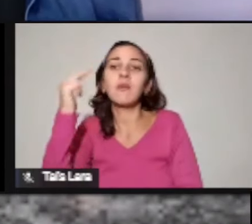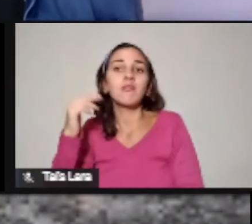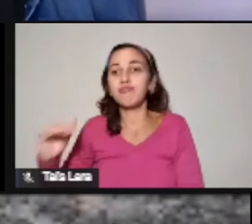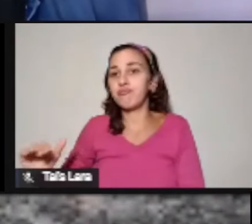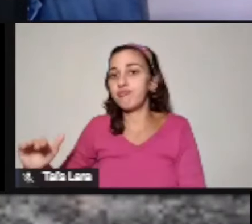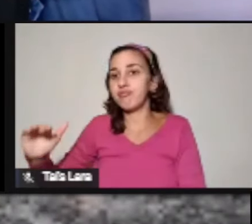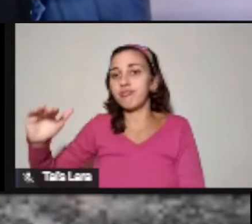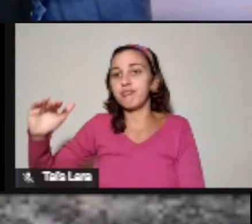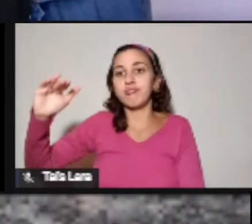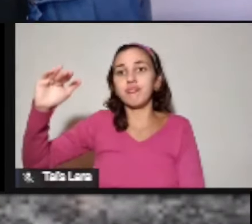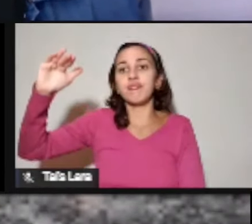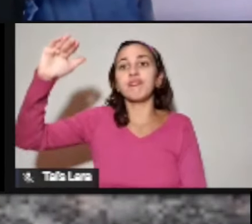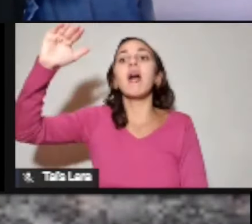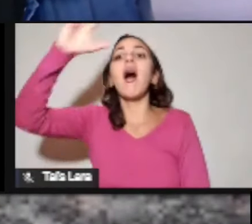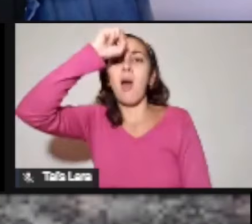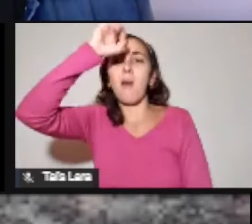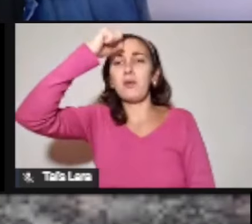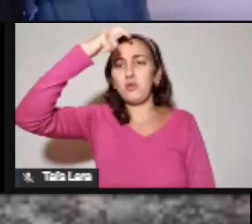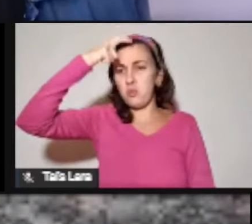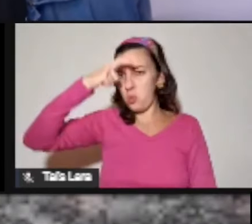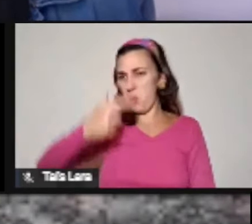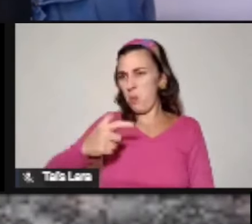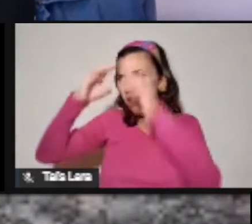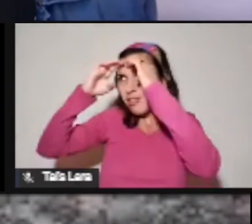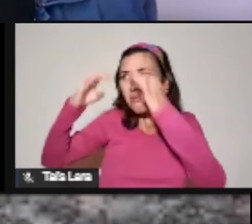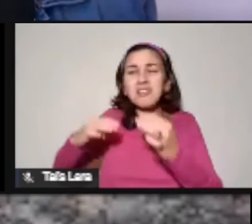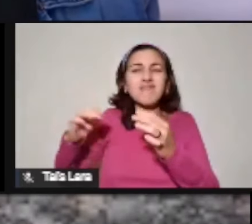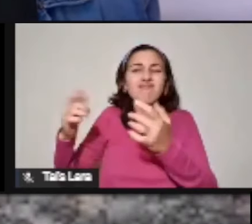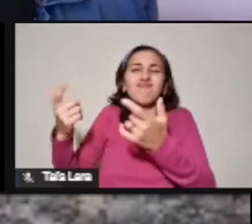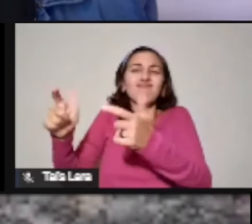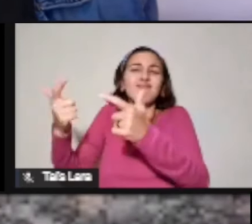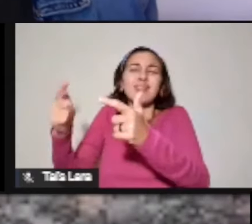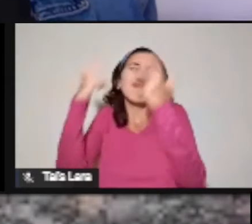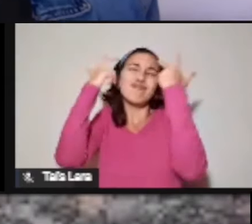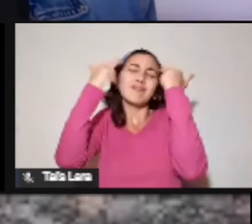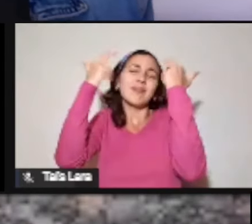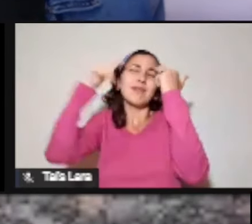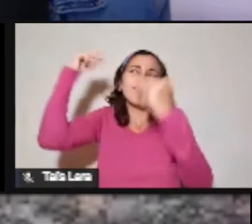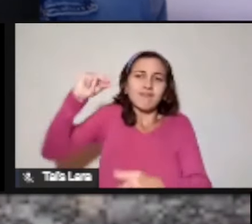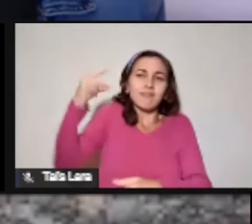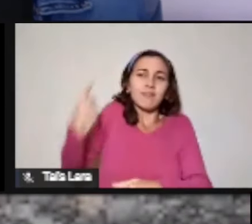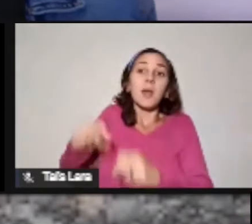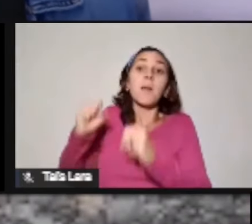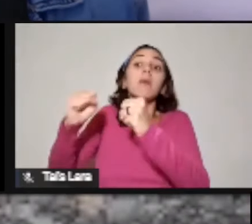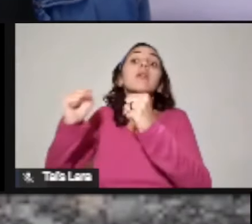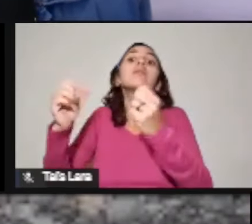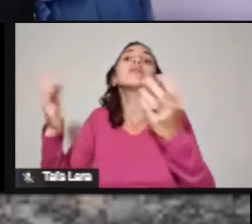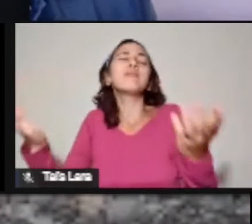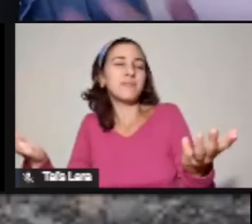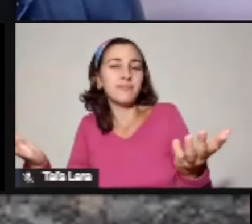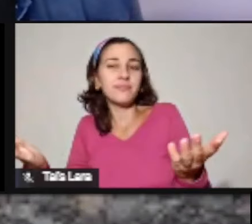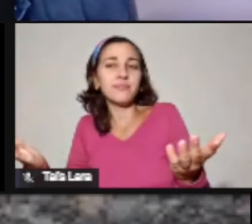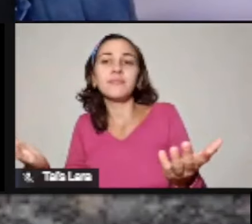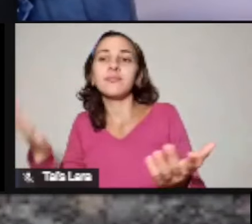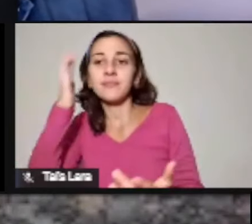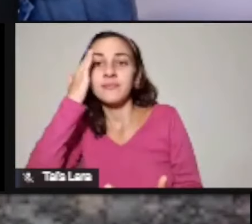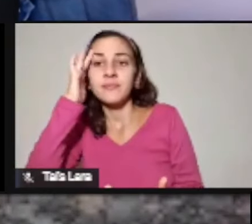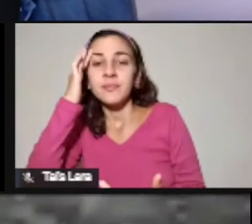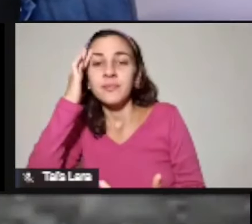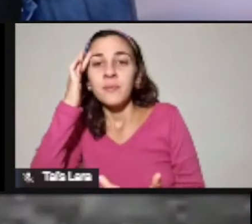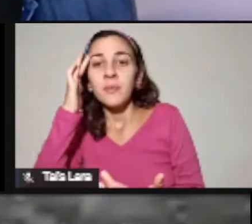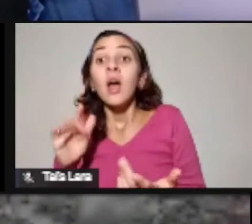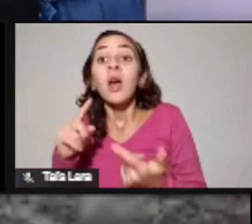seus filhos em casa, que, de que maneira essa pessoa depois vai crescer e vai ser no mundo? Uhum. E outra, de que como que